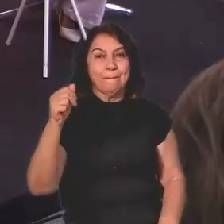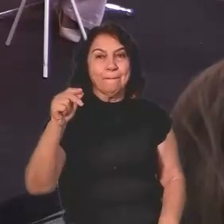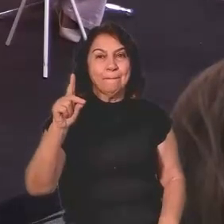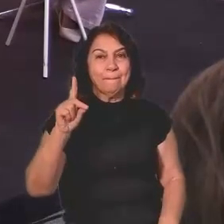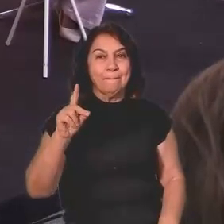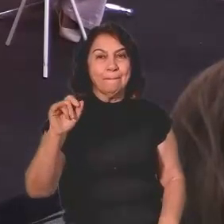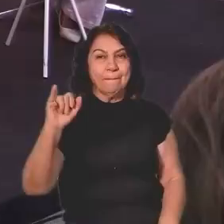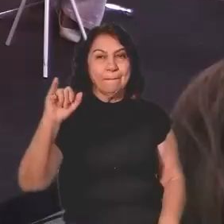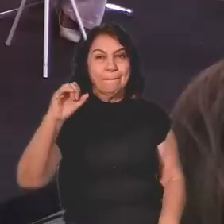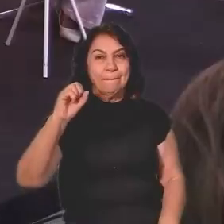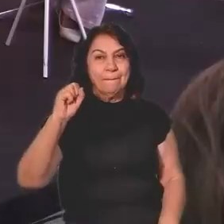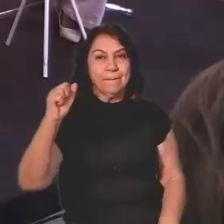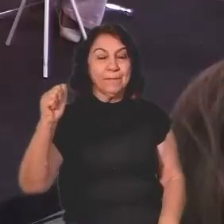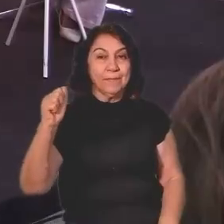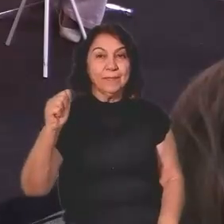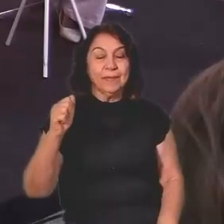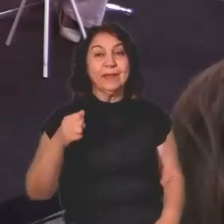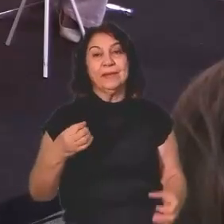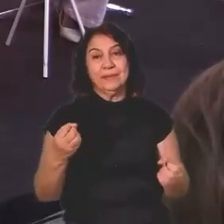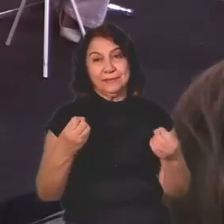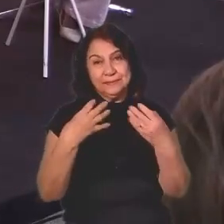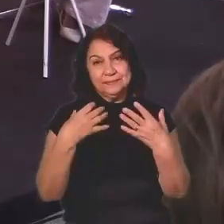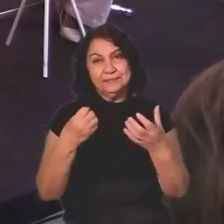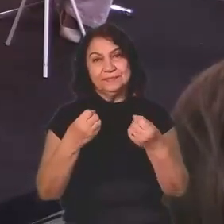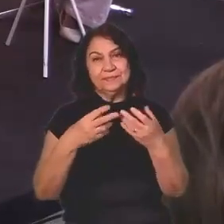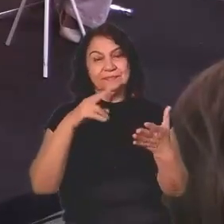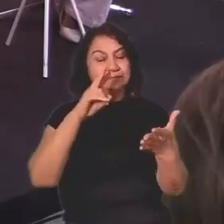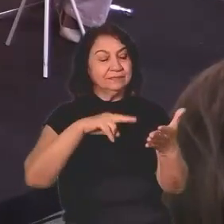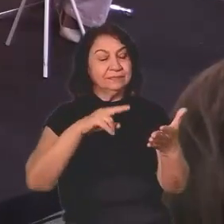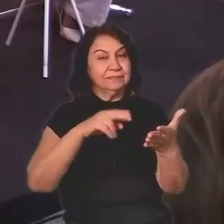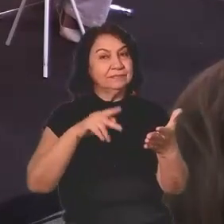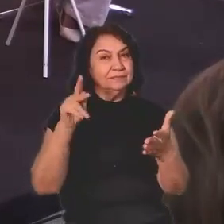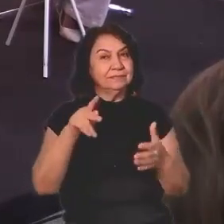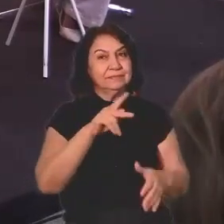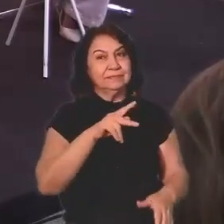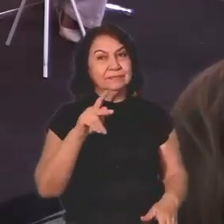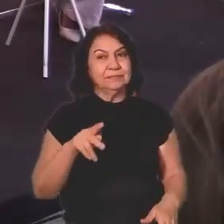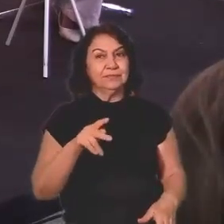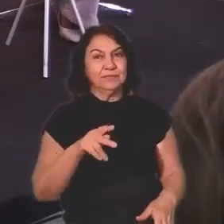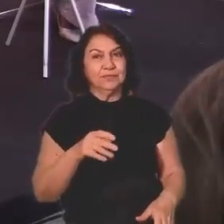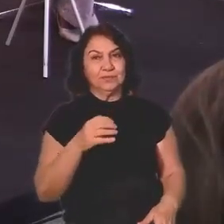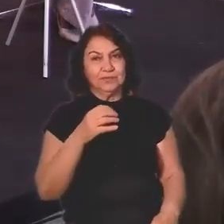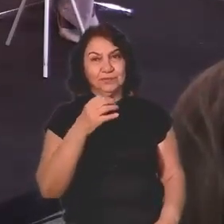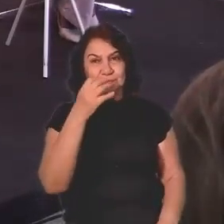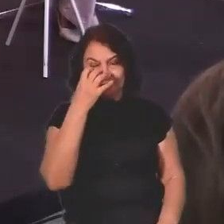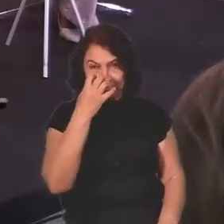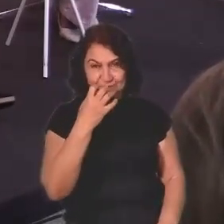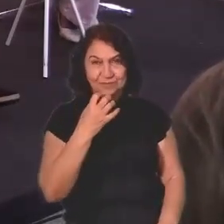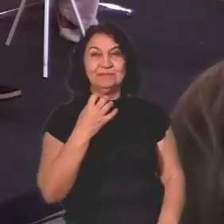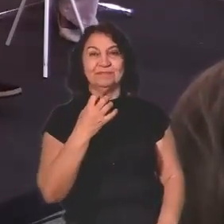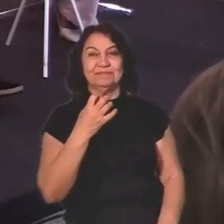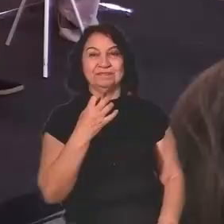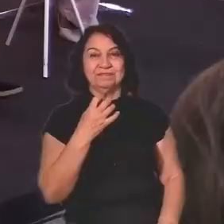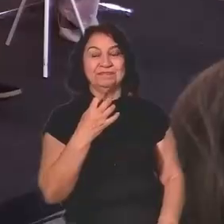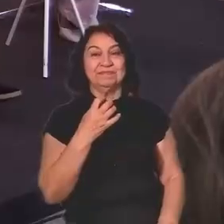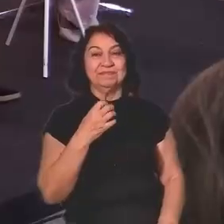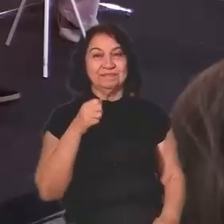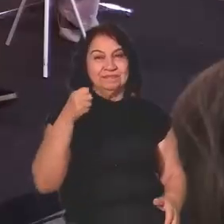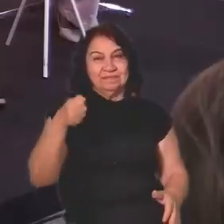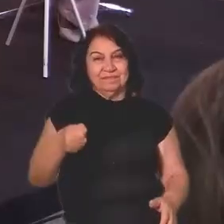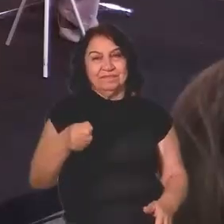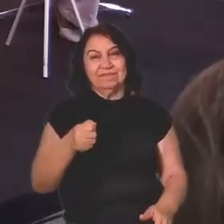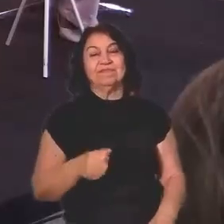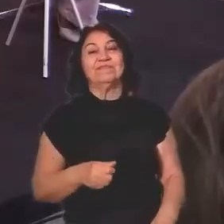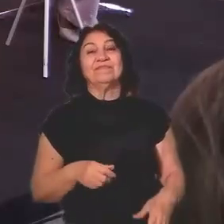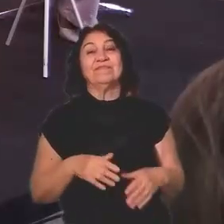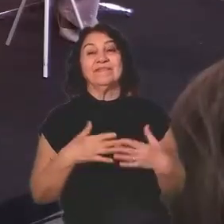me incentivou muito a ler, que ela era uma professora muito, não é brava, não, mas ela era enérgica, né? E